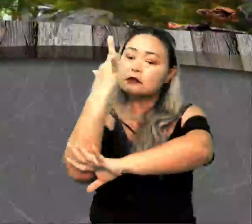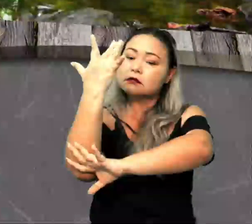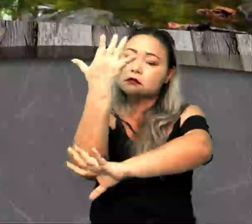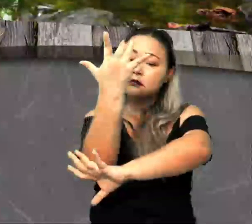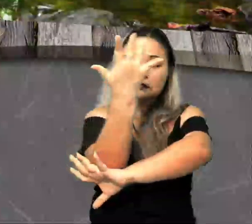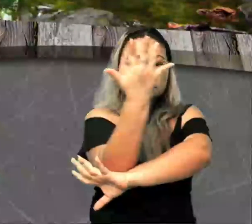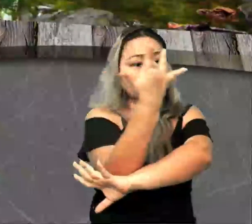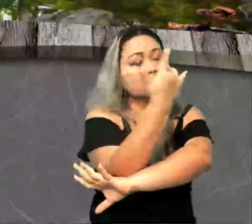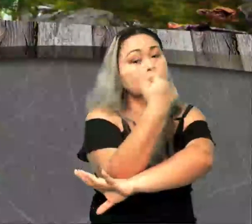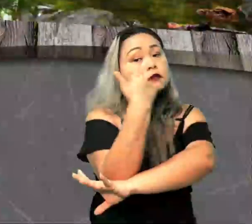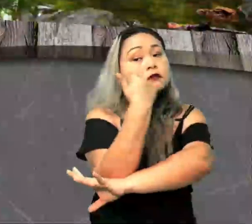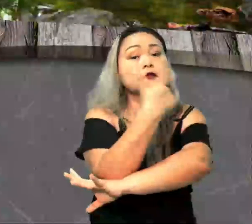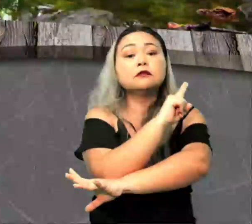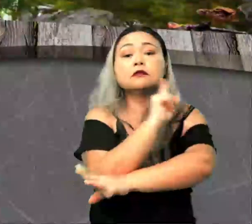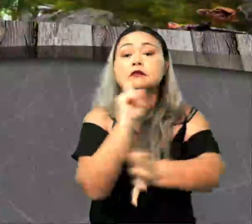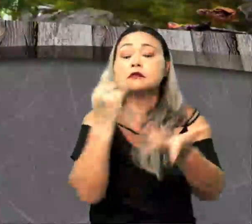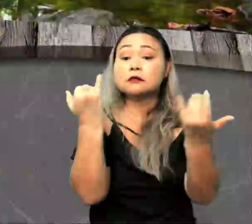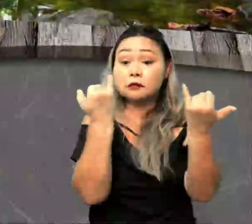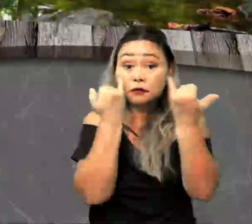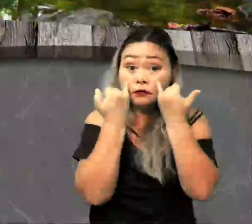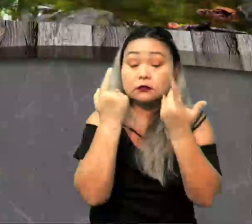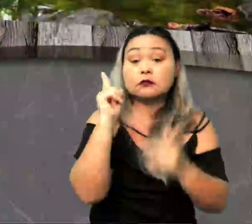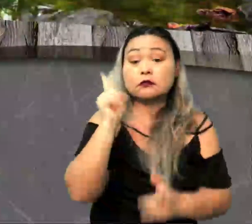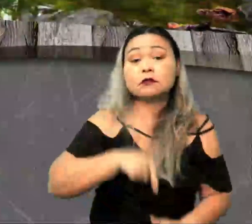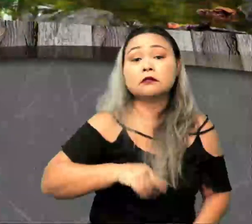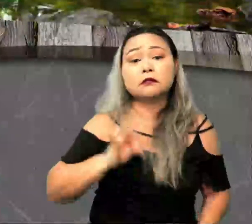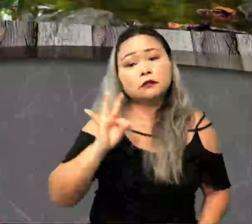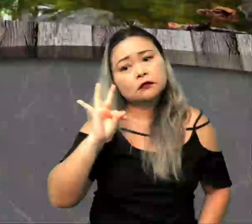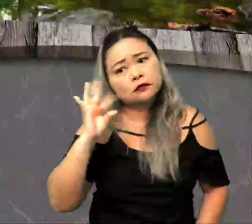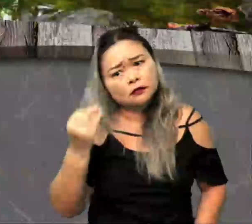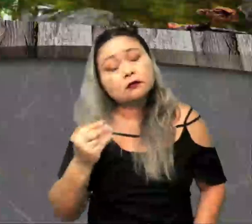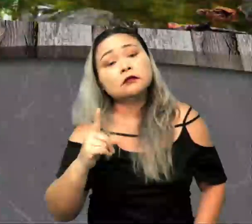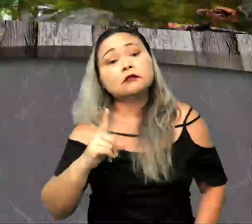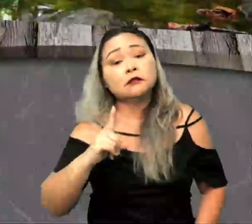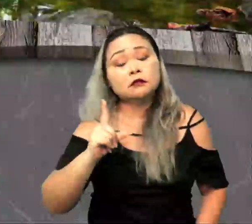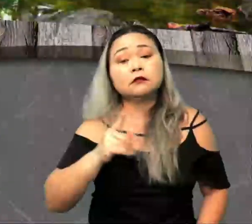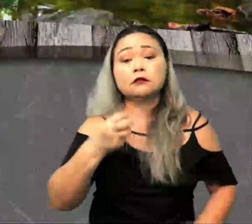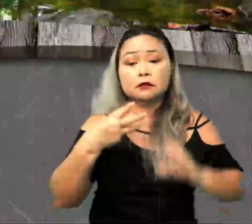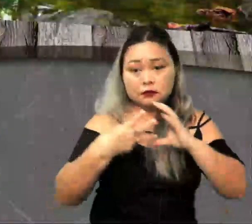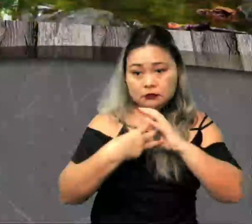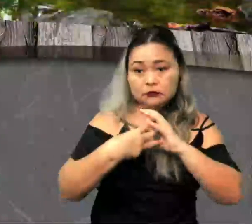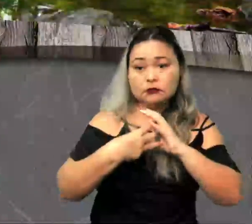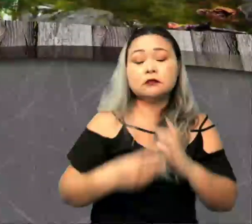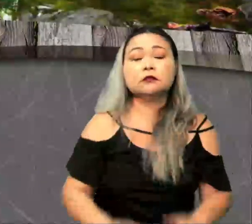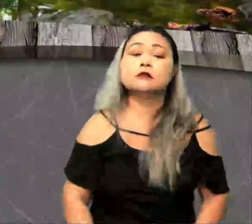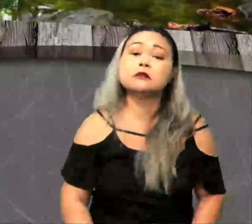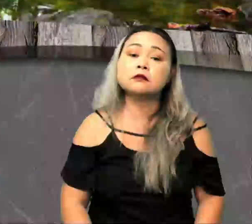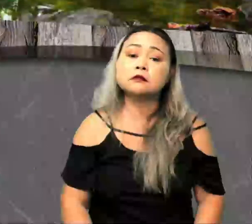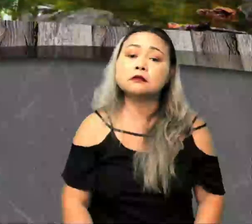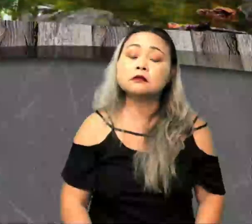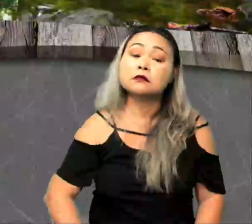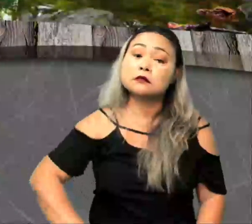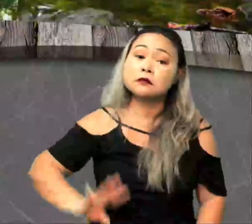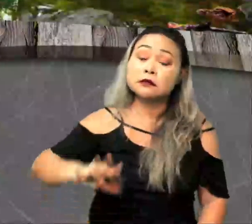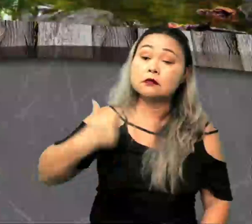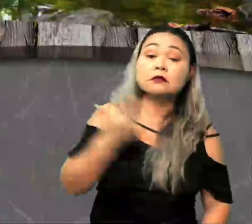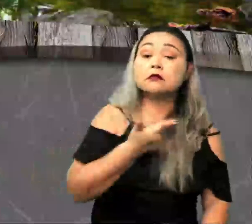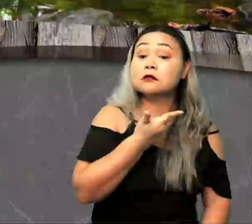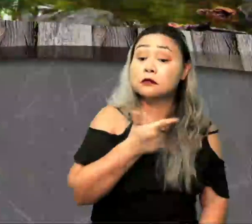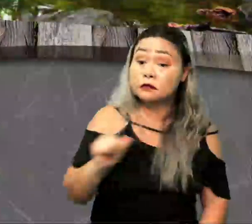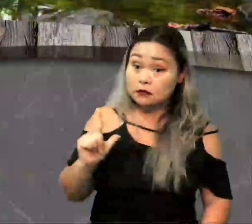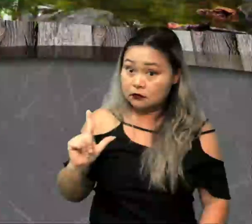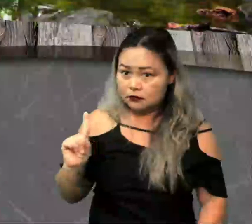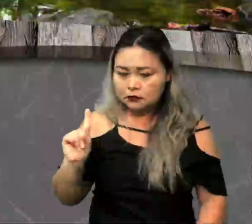de informação sobre os vegetais, eu posso afirmar que todos eles têm células. E aí vem um